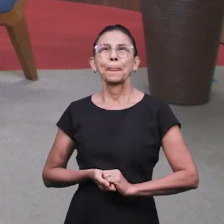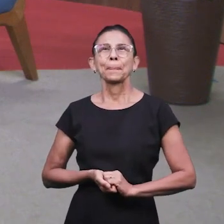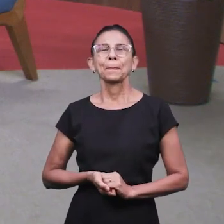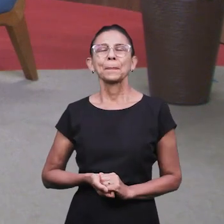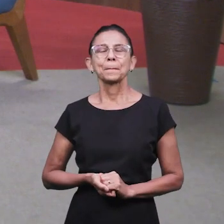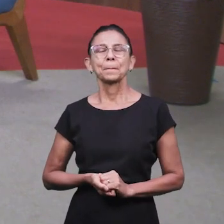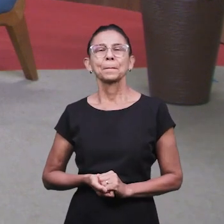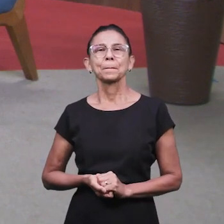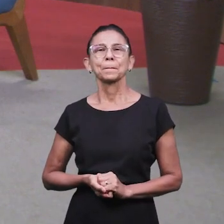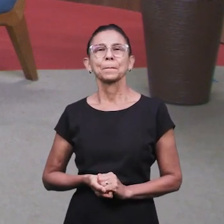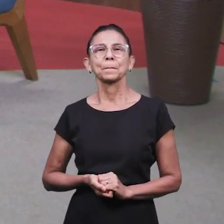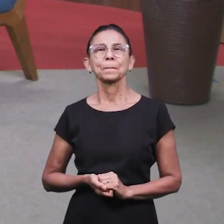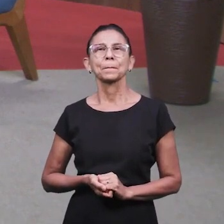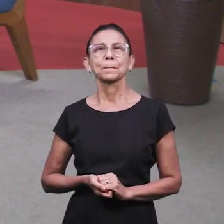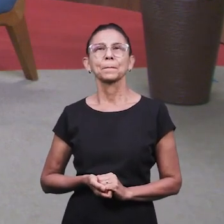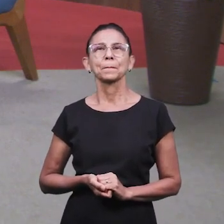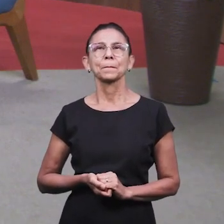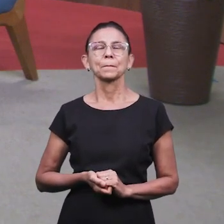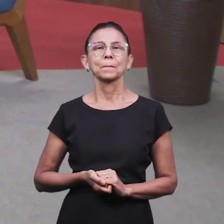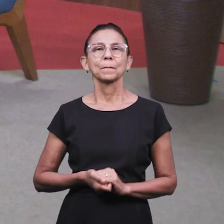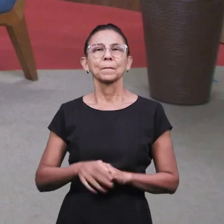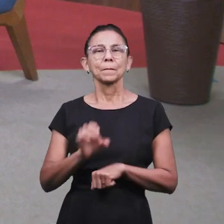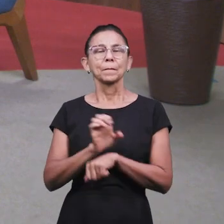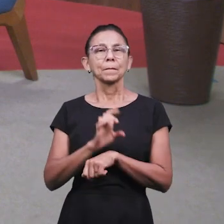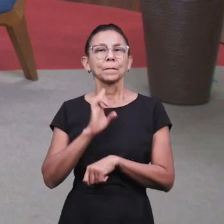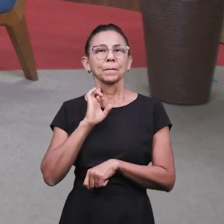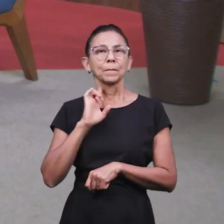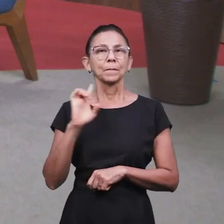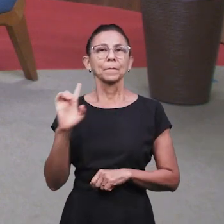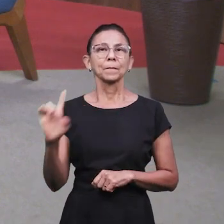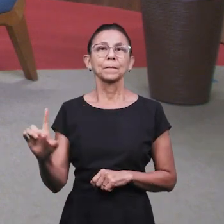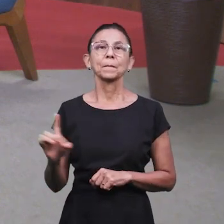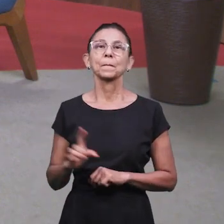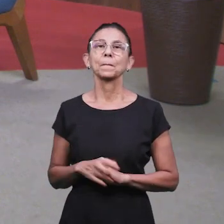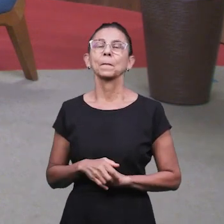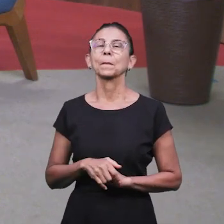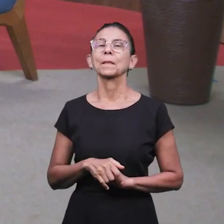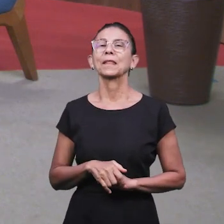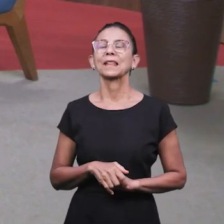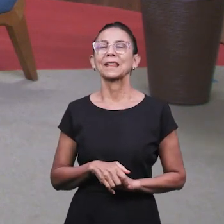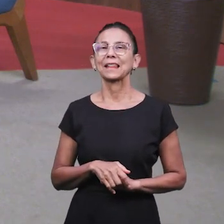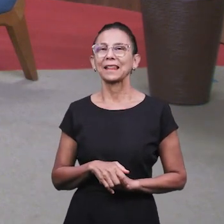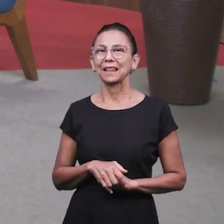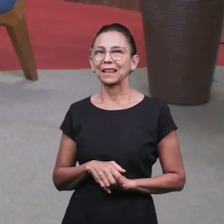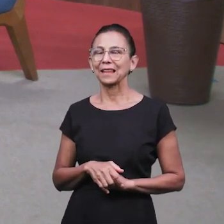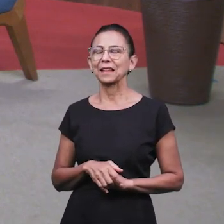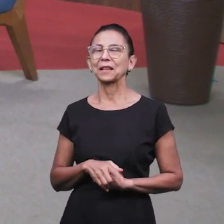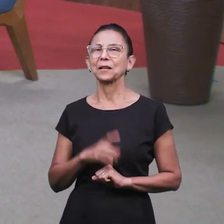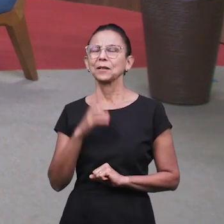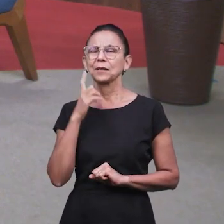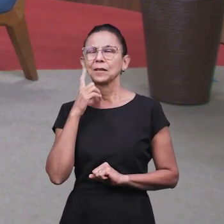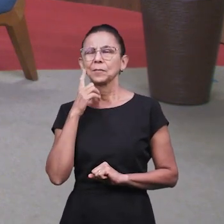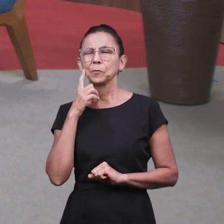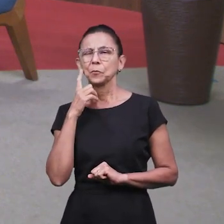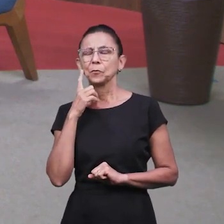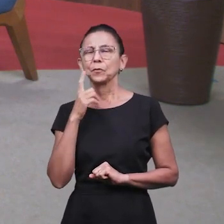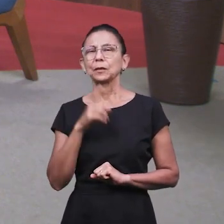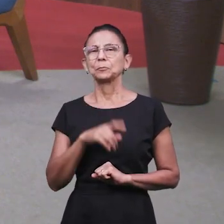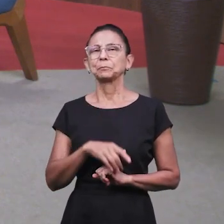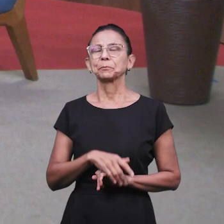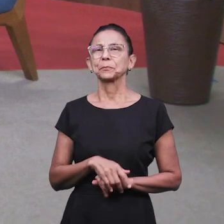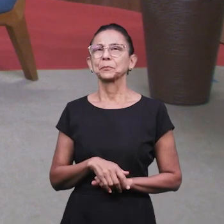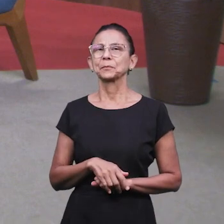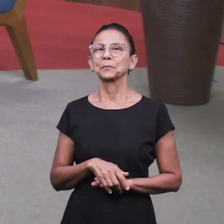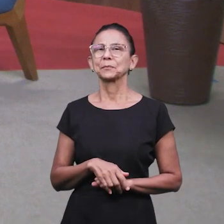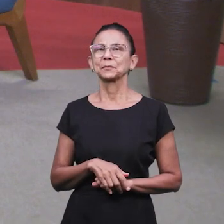Entre Folhas, o nome do local é Entre Folhas, no estado de Minas Gerais. E ela manda uma mensagem para nós aqui e para você que está